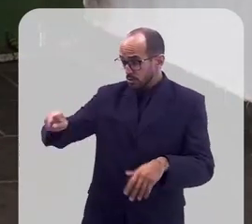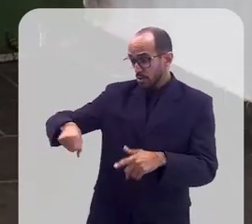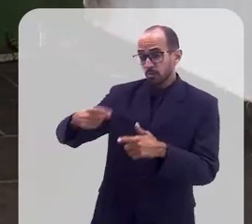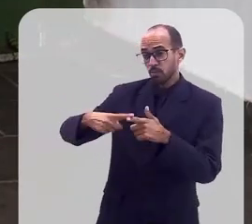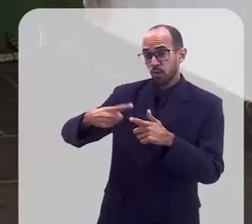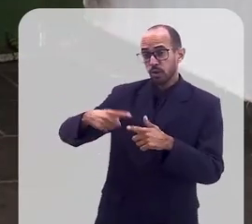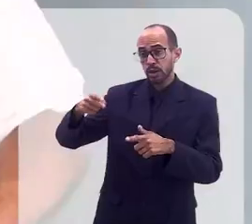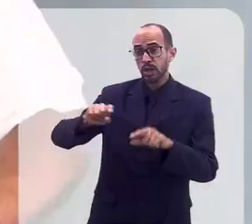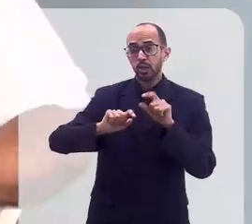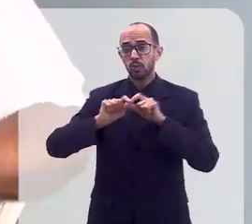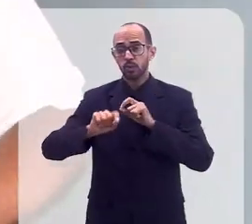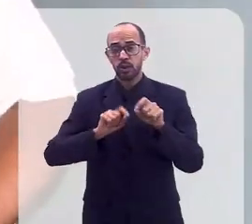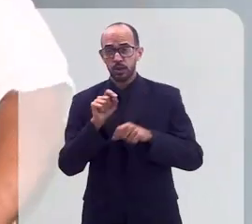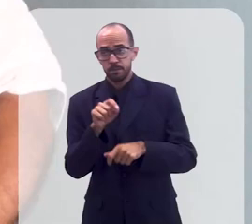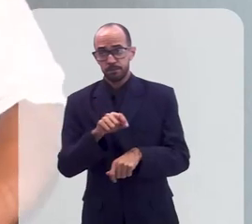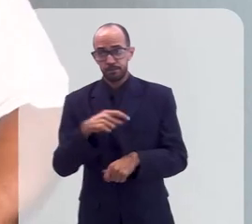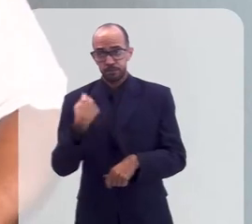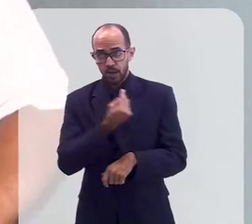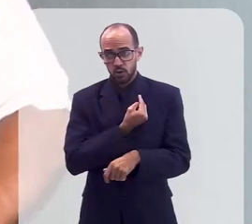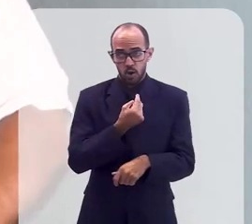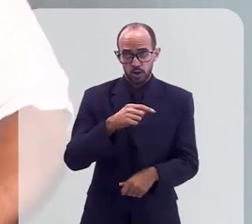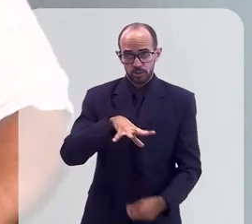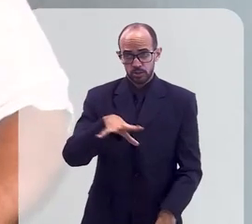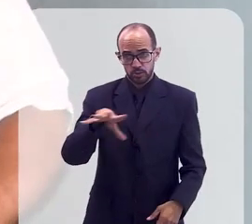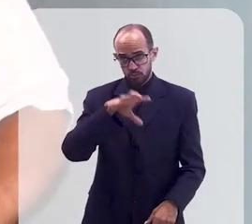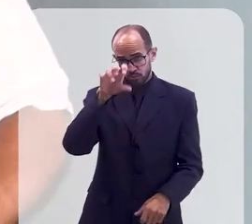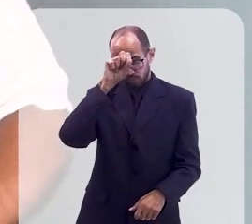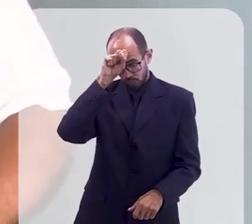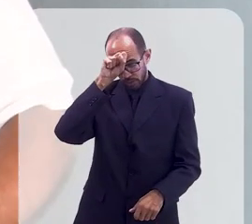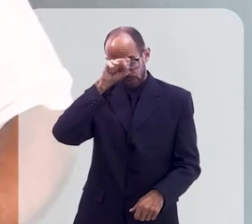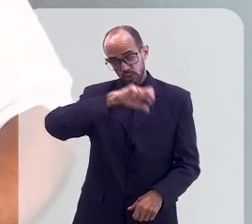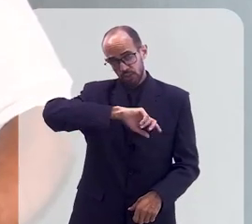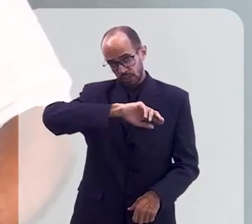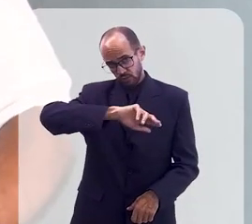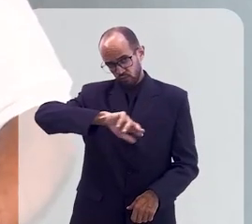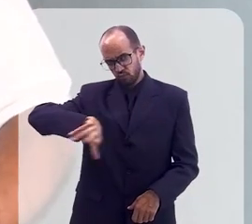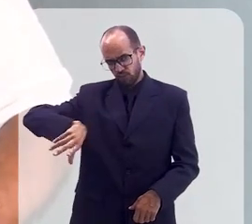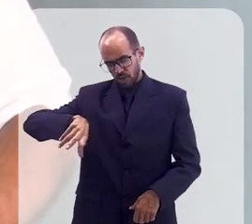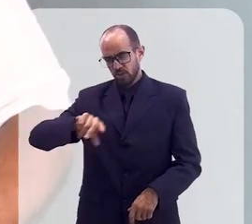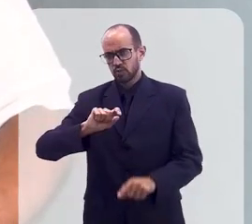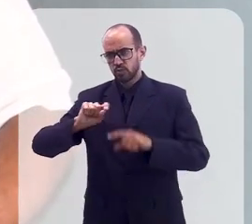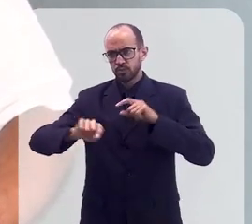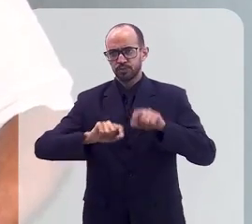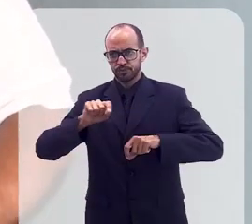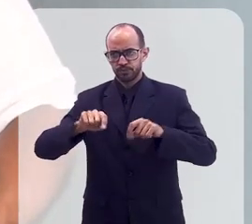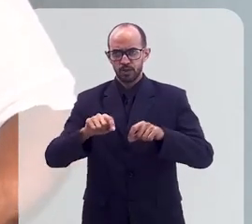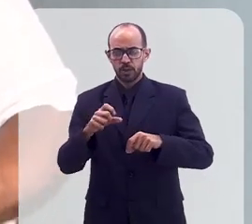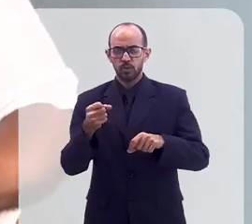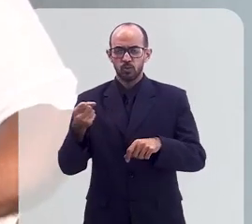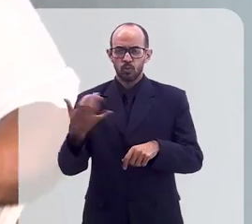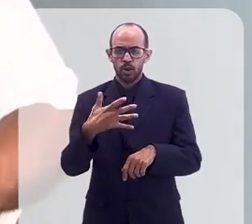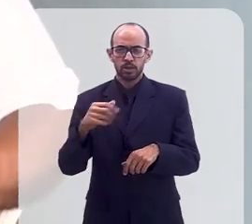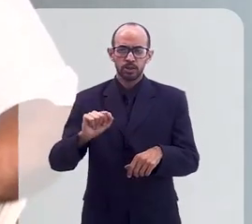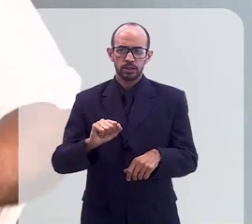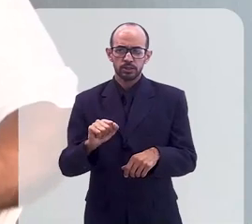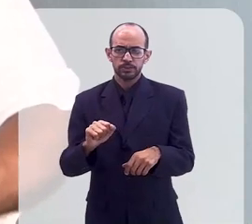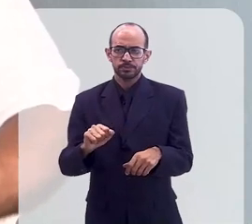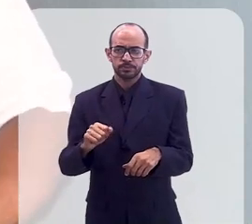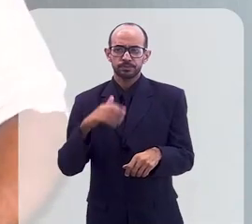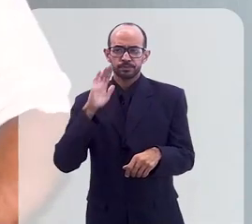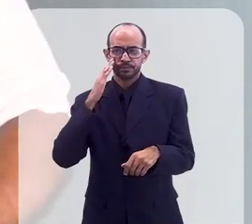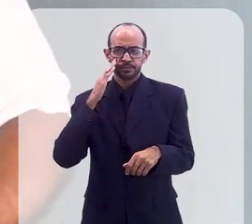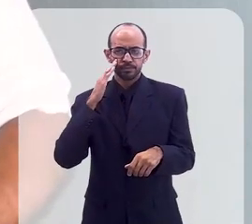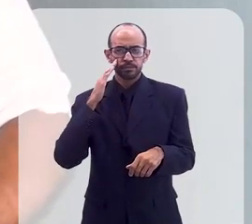porque para nós do Muda, né? Acho que de um bandista em geral, quando ele está um